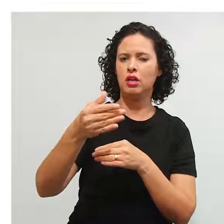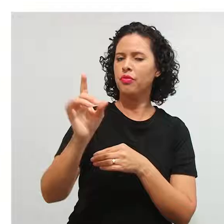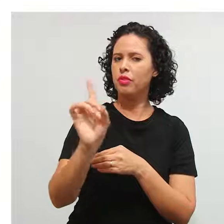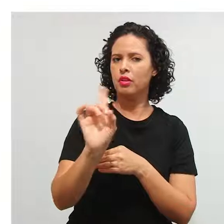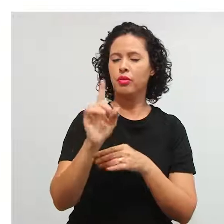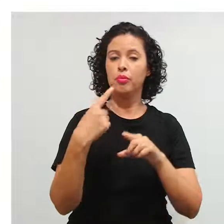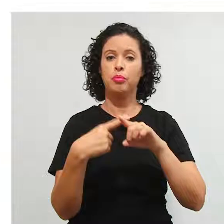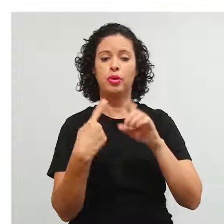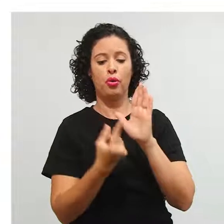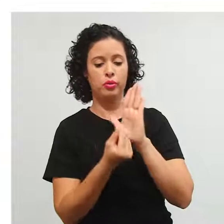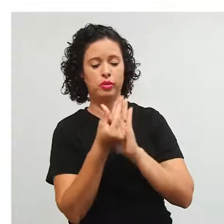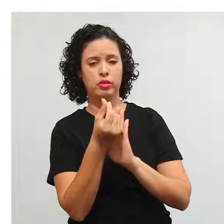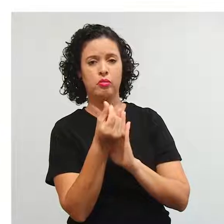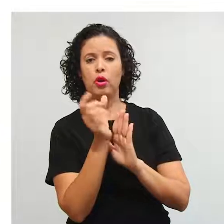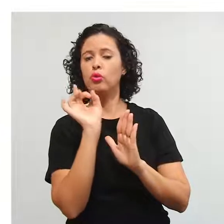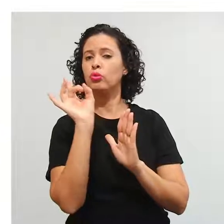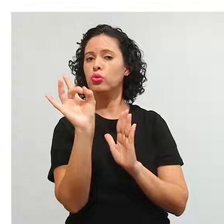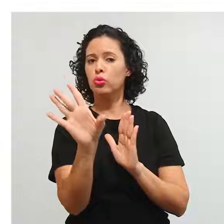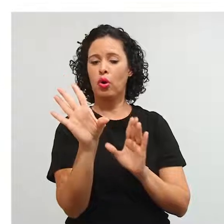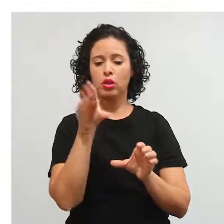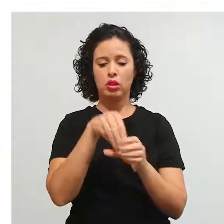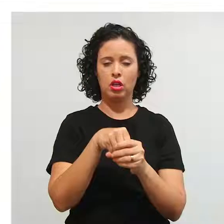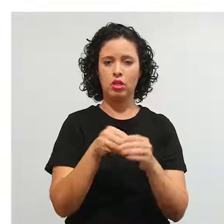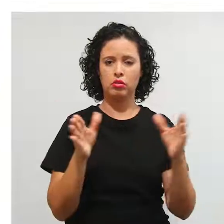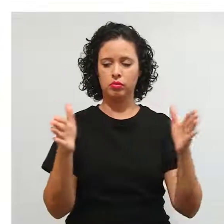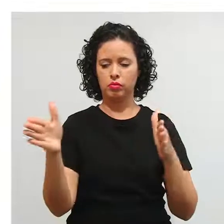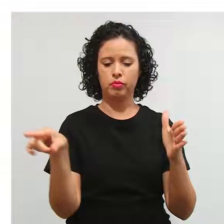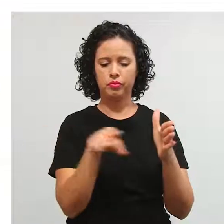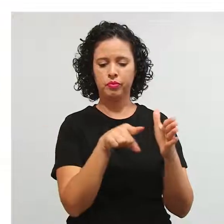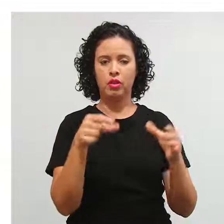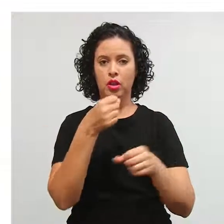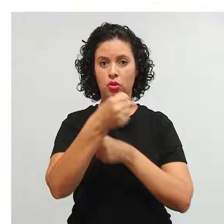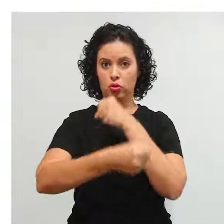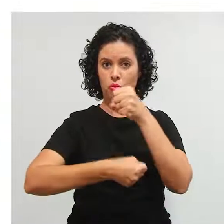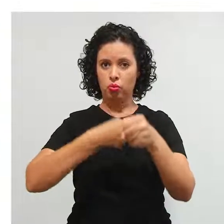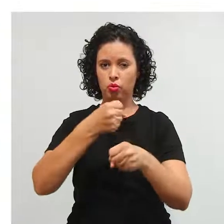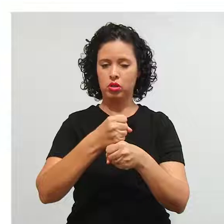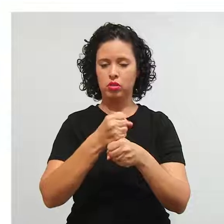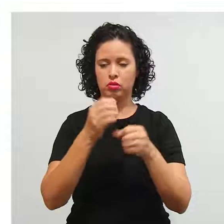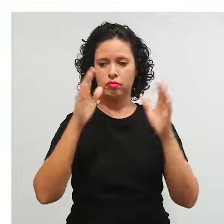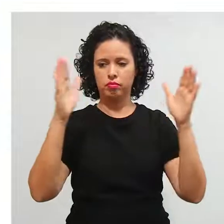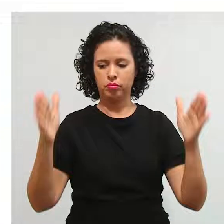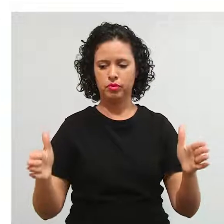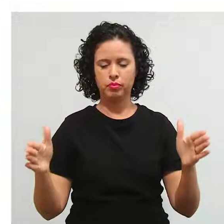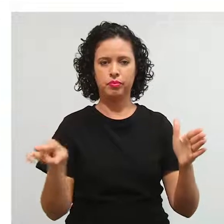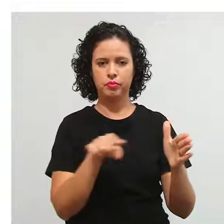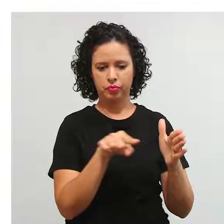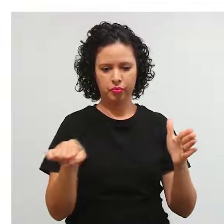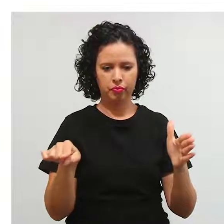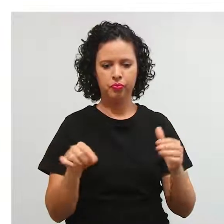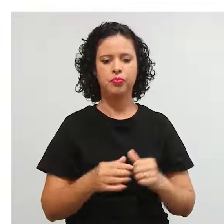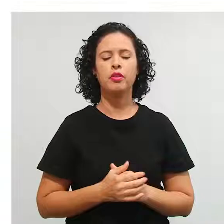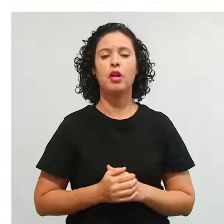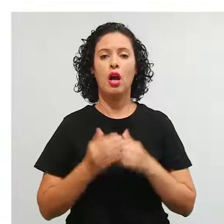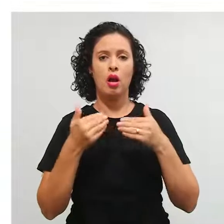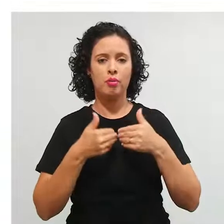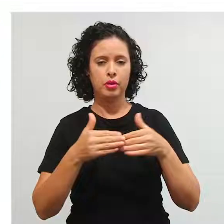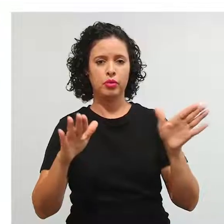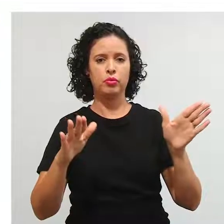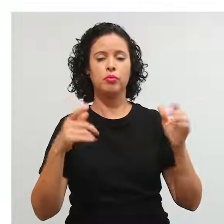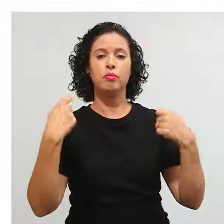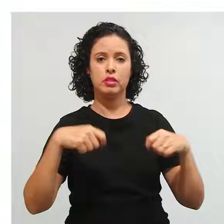o orçamento é para execução no exercício financeiro, abertura por decreto